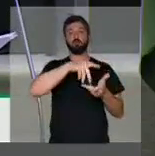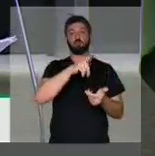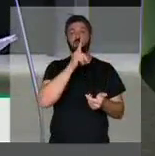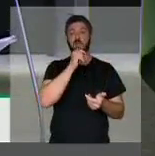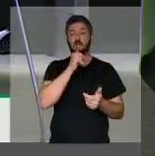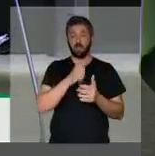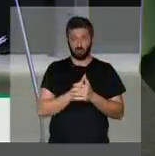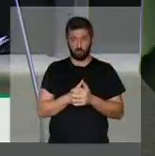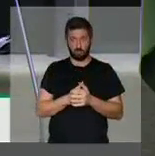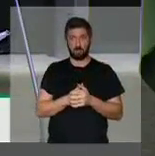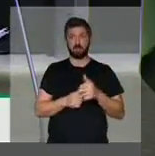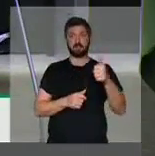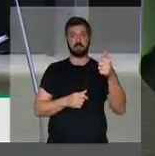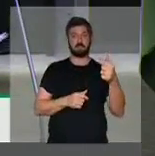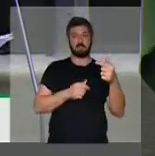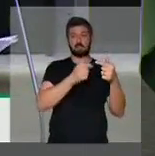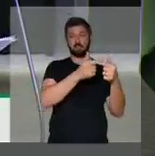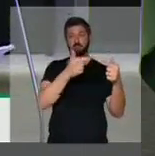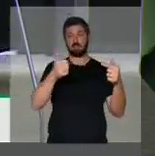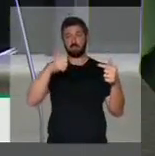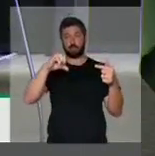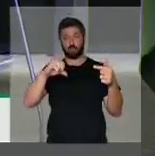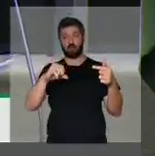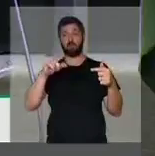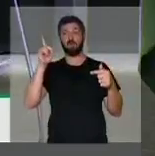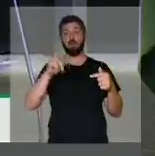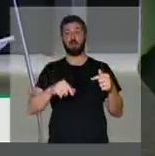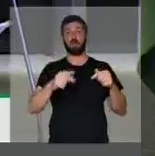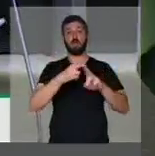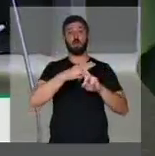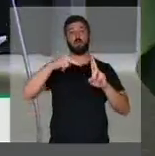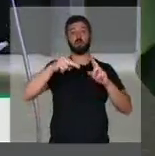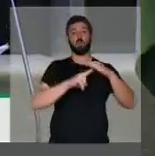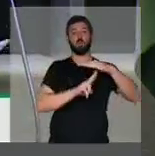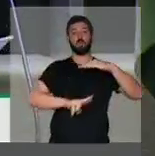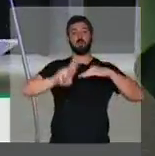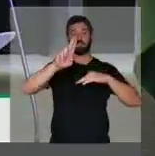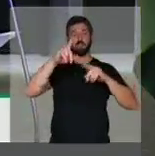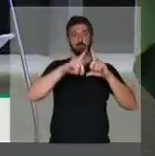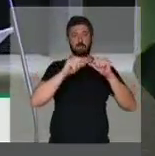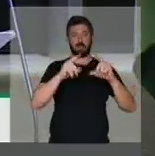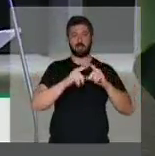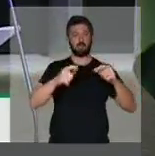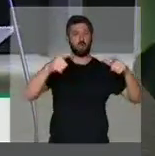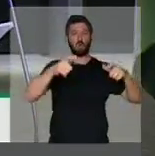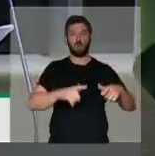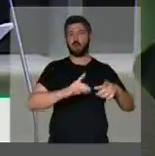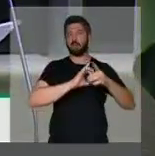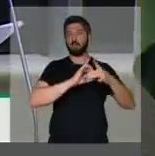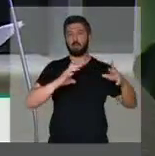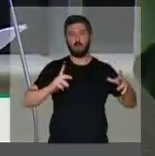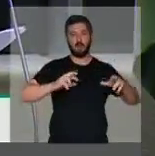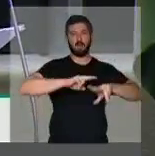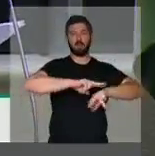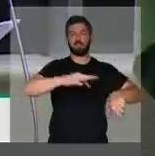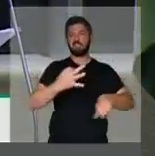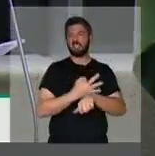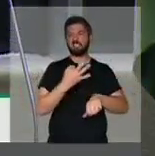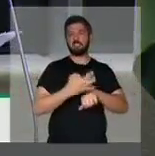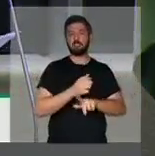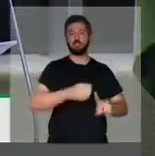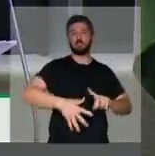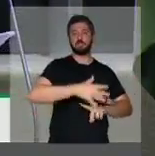de 17 a 19, na Universidade de Brasília, um espaço plural, democrático, de resistência